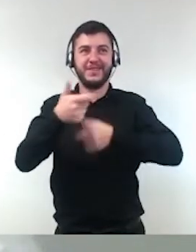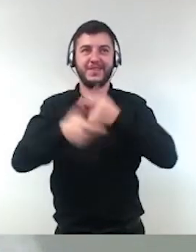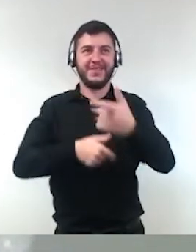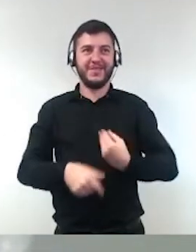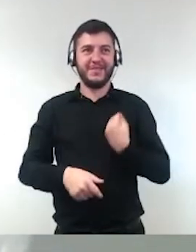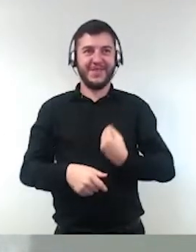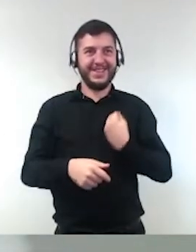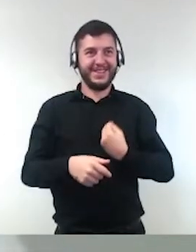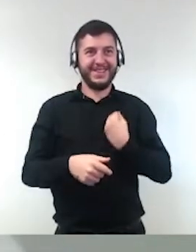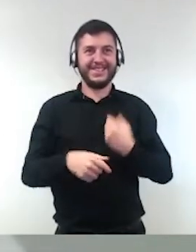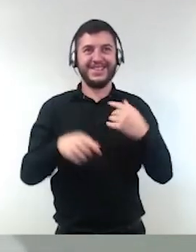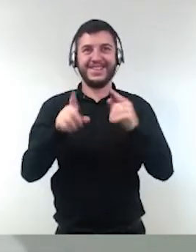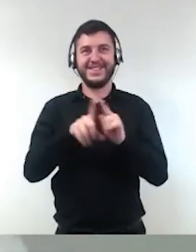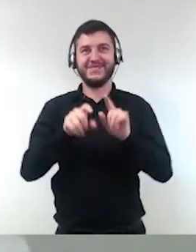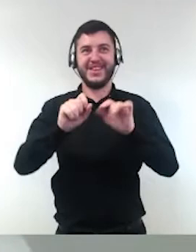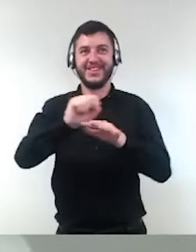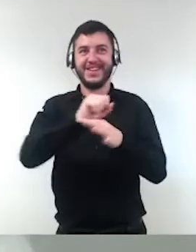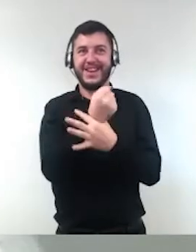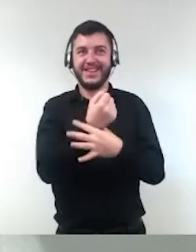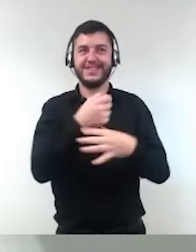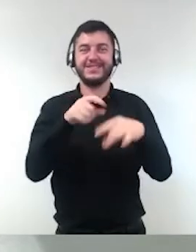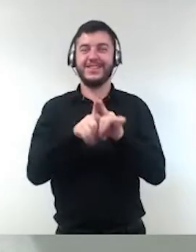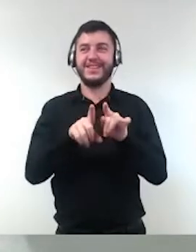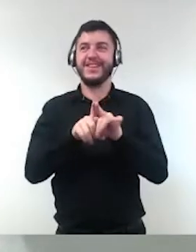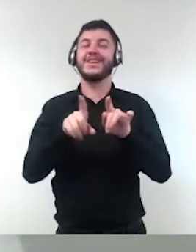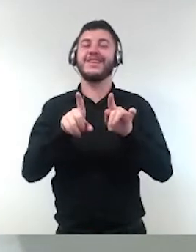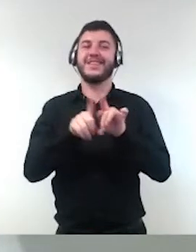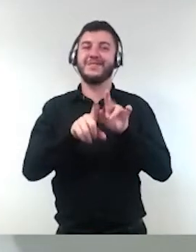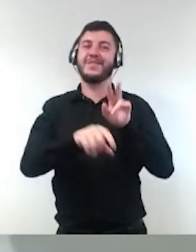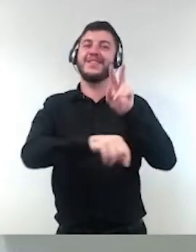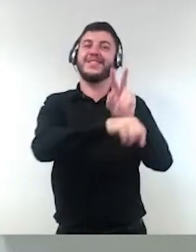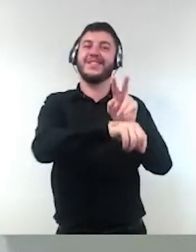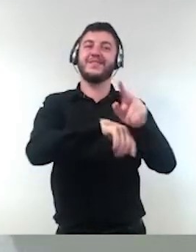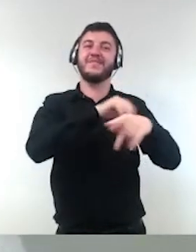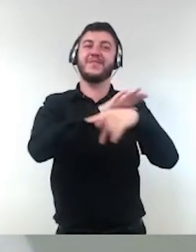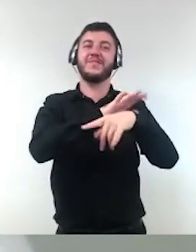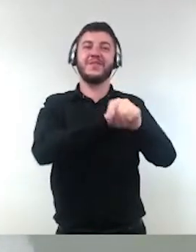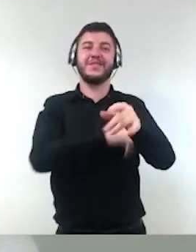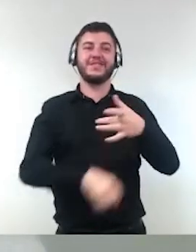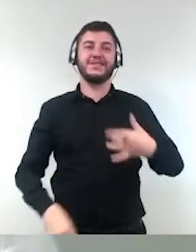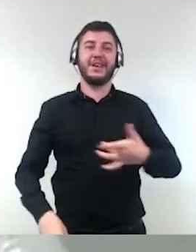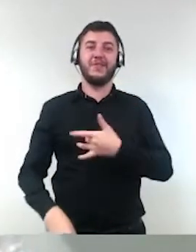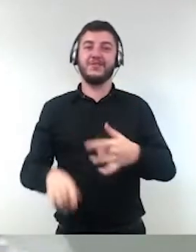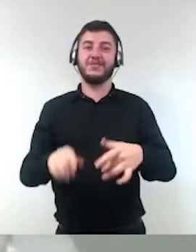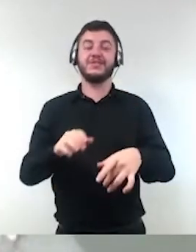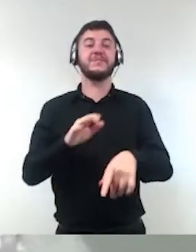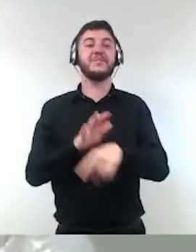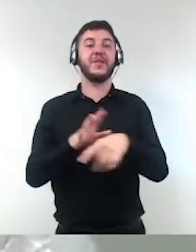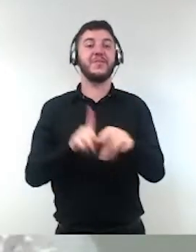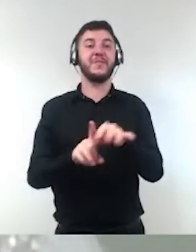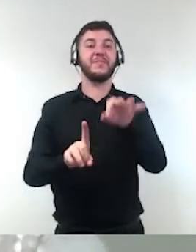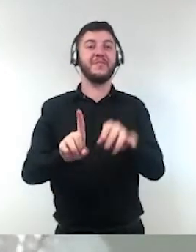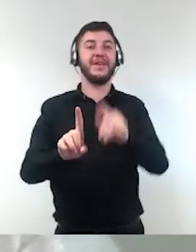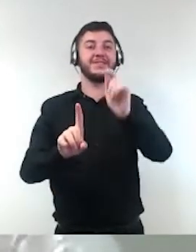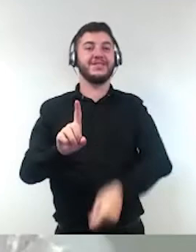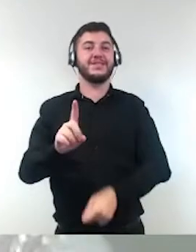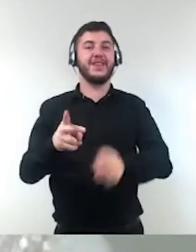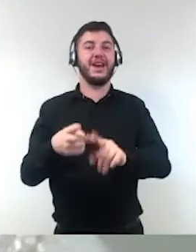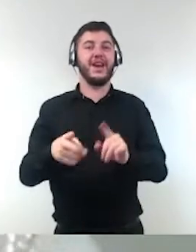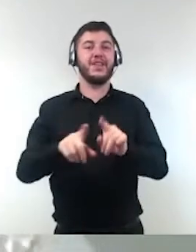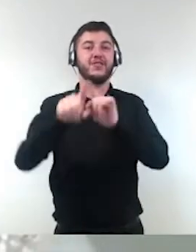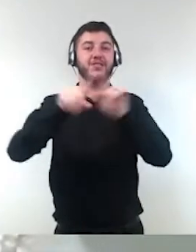com garantia e com segurança. Com a segurança da saúde de magistrados, servidores,